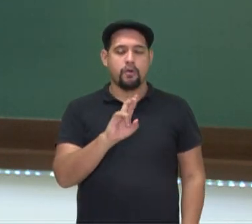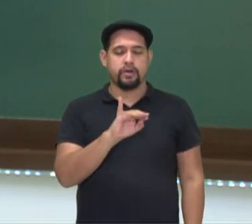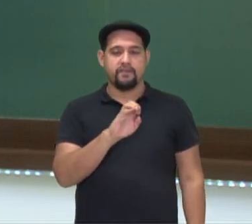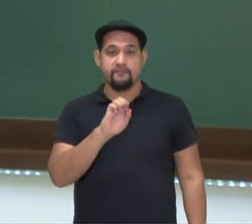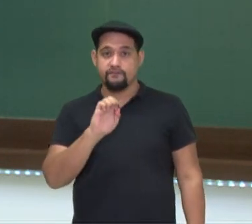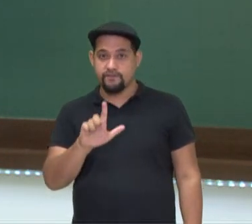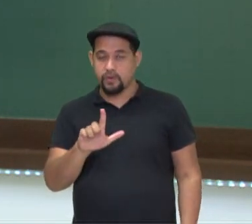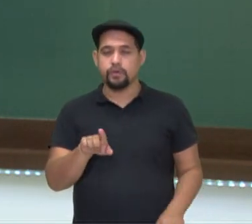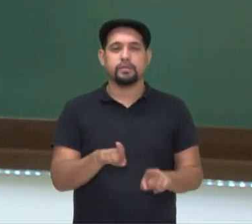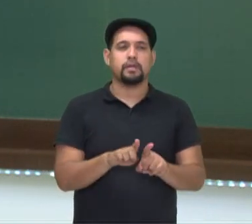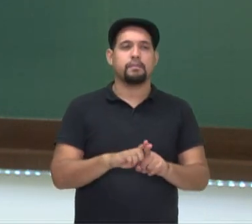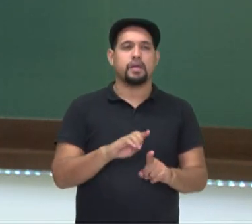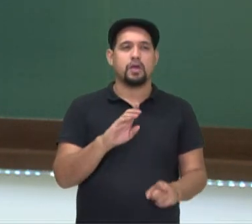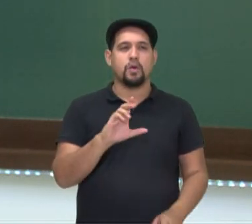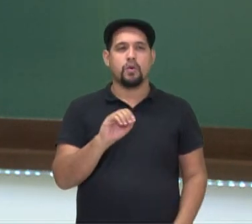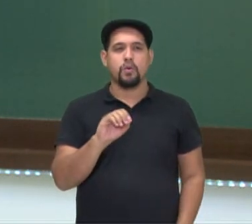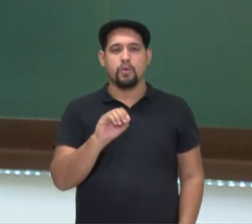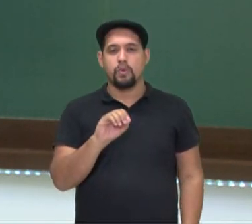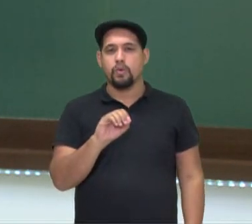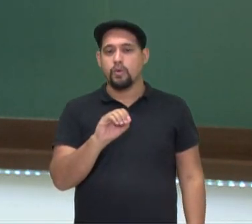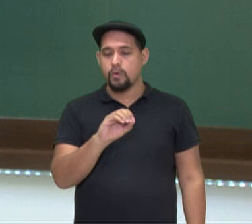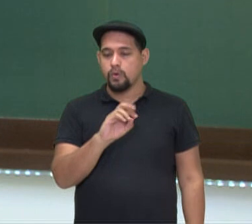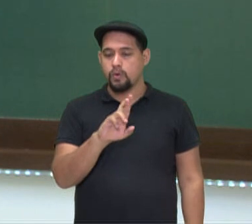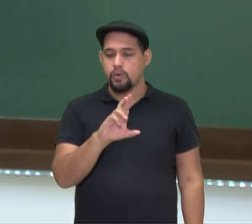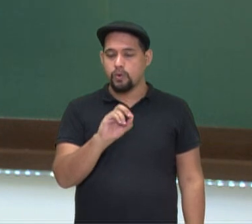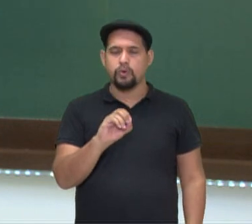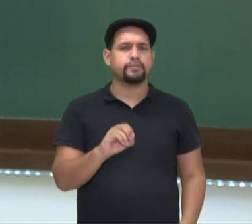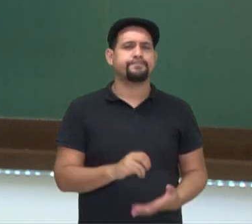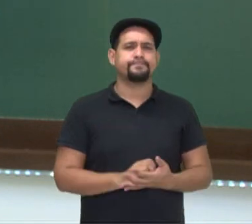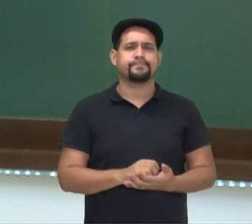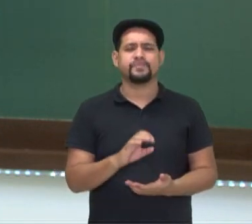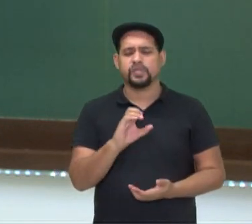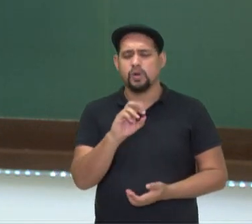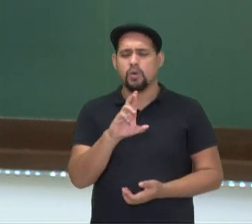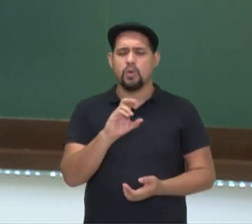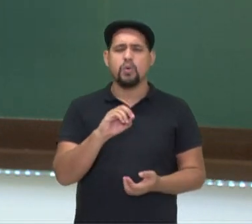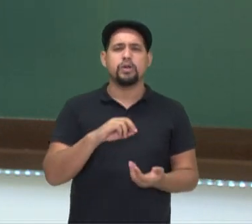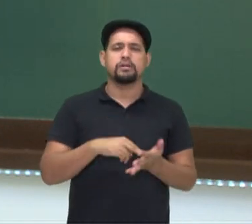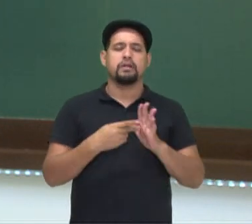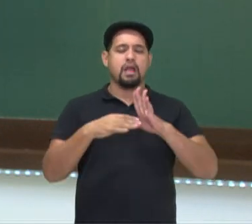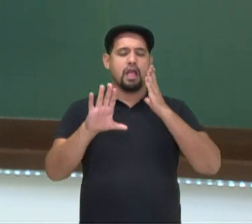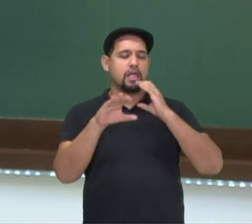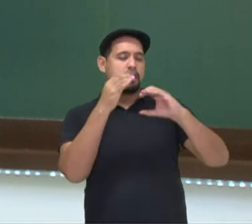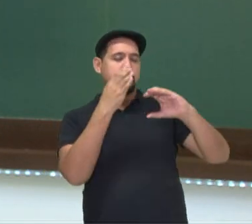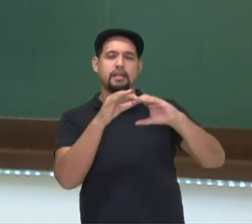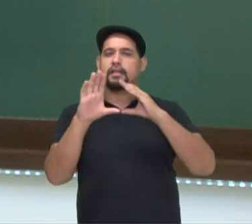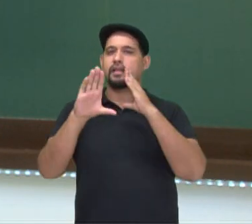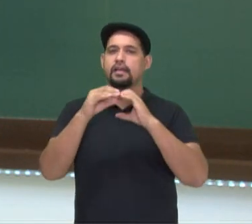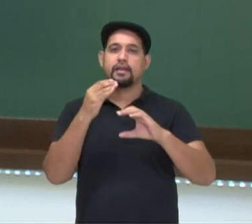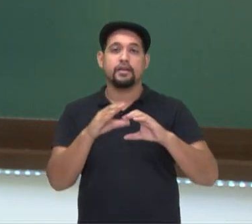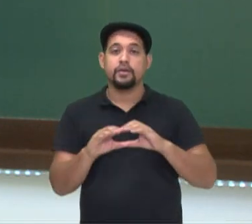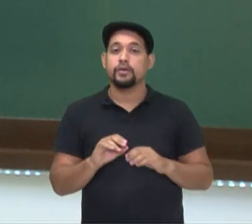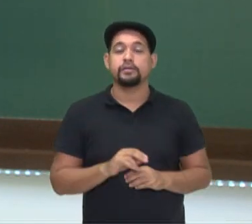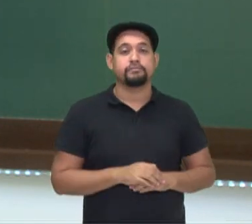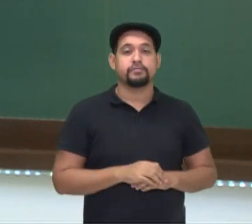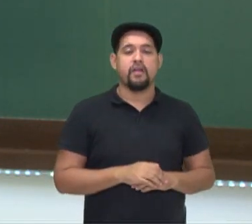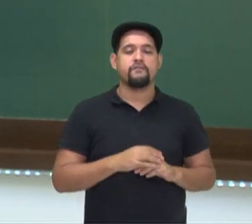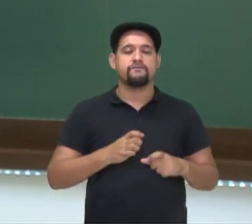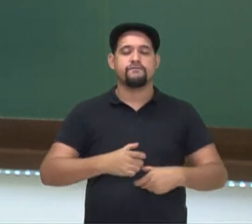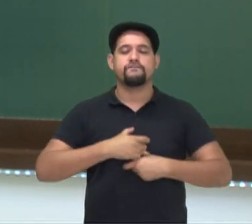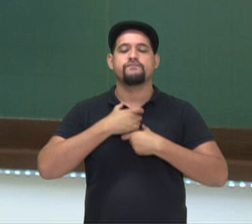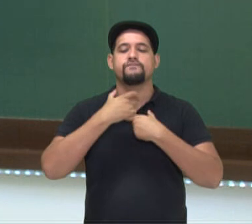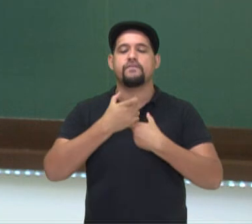coro. O corifeu, o líder do coro, e o coro, que entoavam cantigas chamadas de tirambos, que eram as